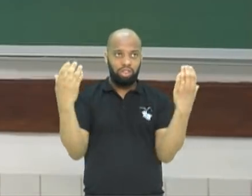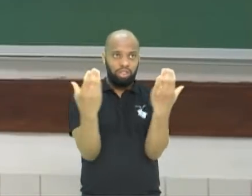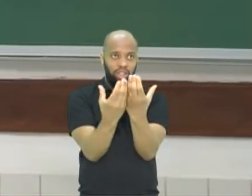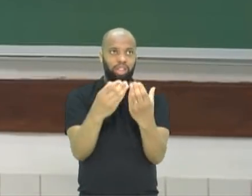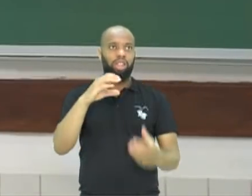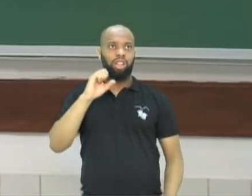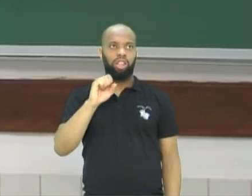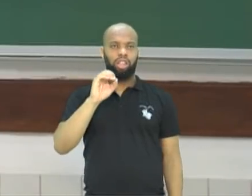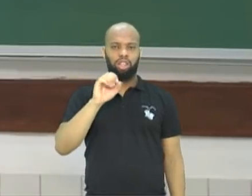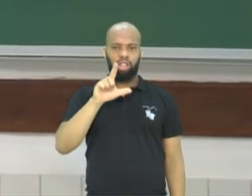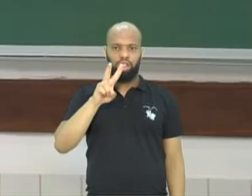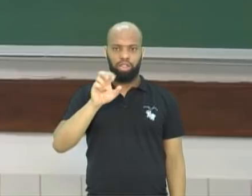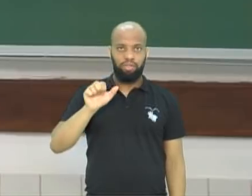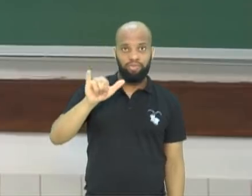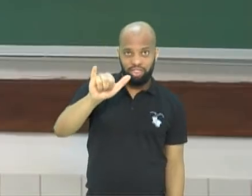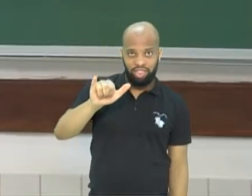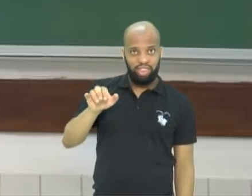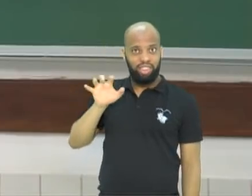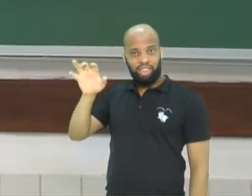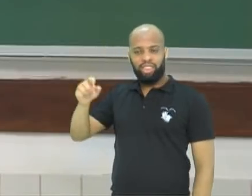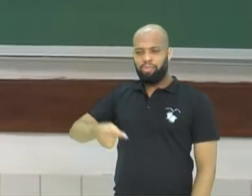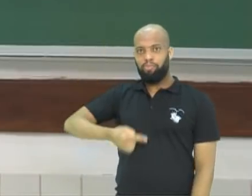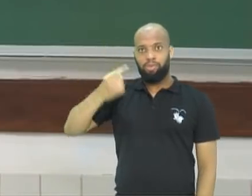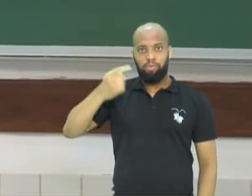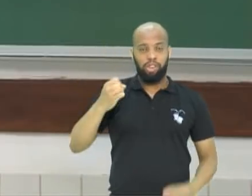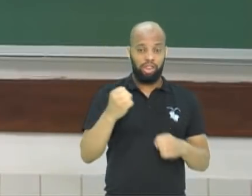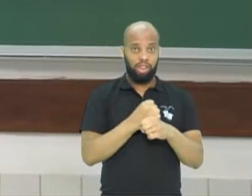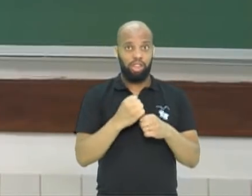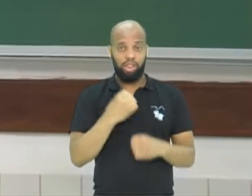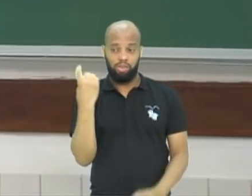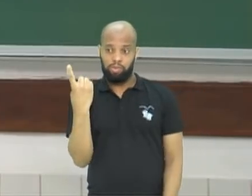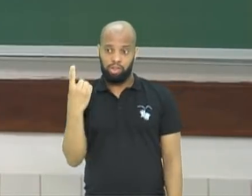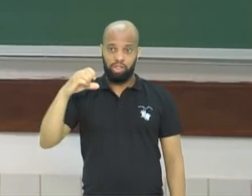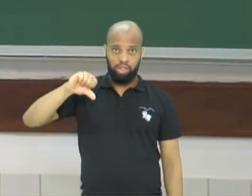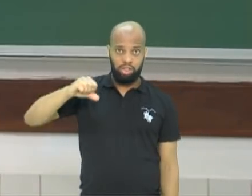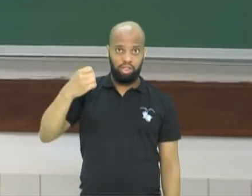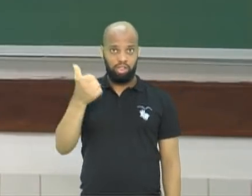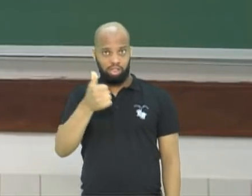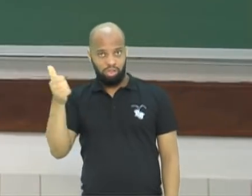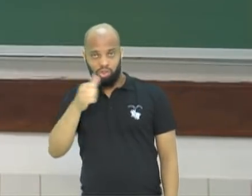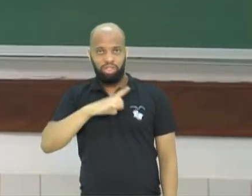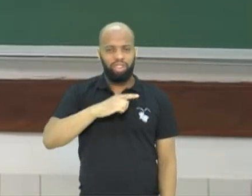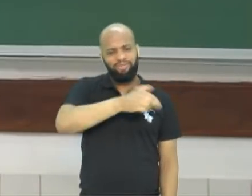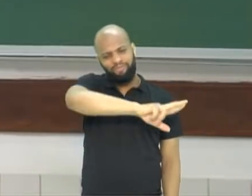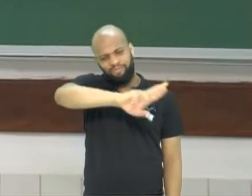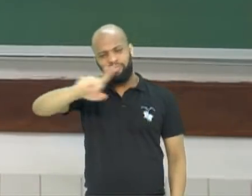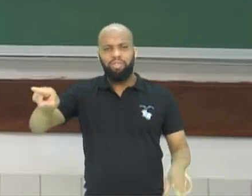foi uma conferência, essa foi a primeira em 1911, mas várias delas aconteceram